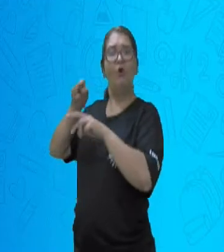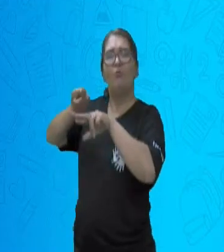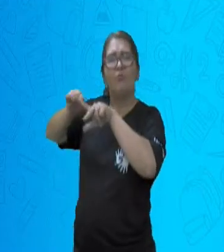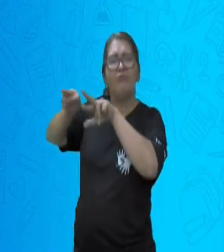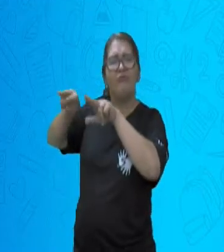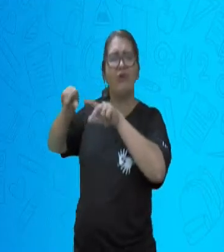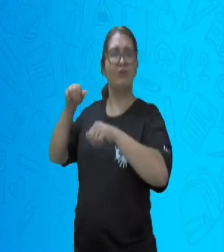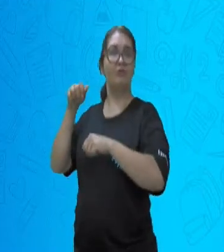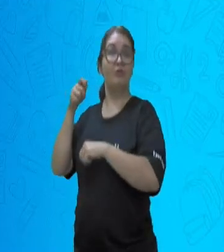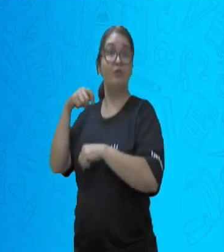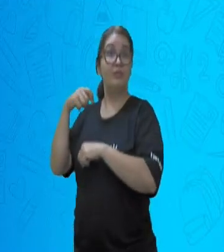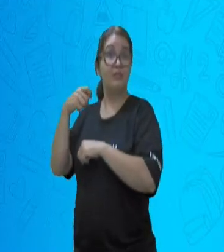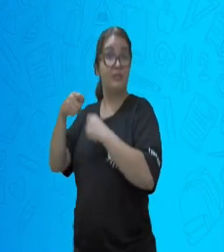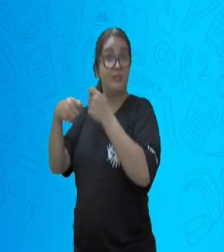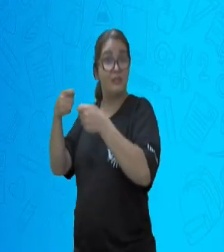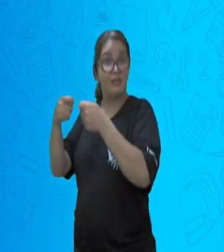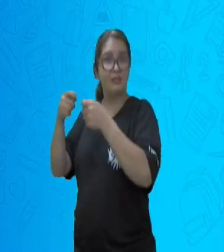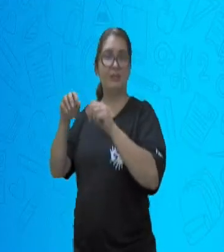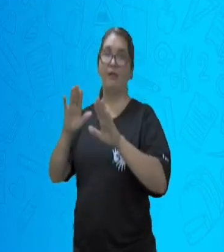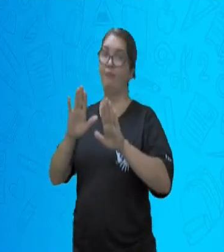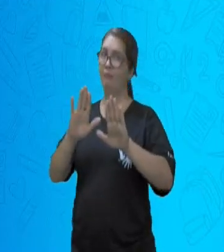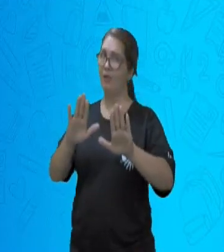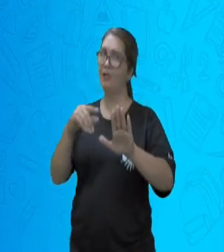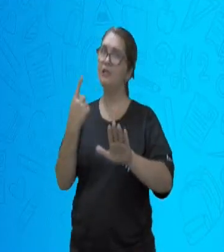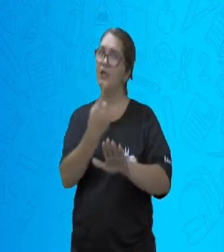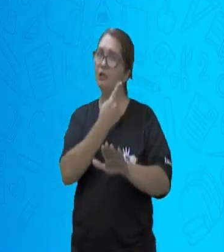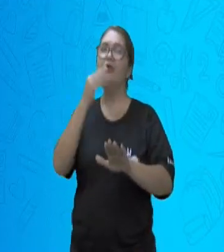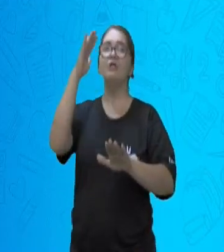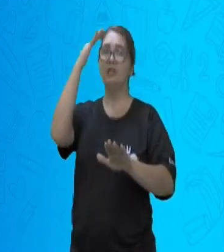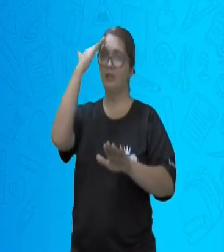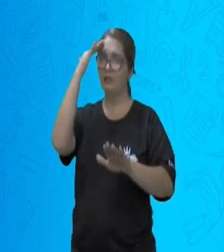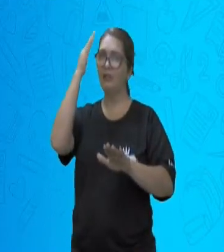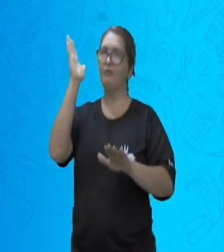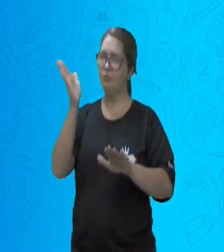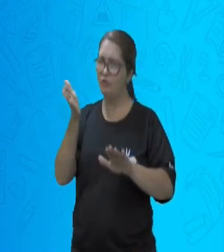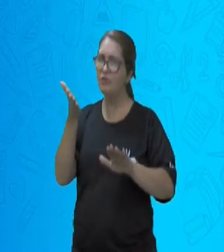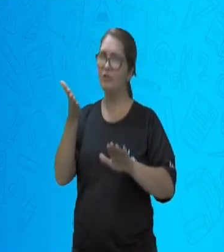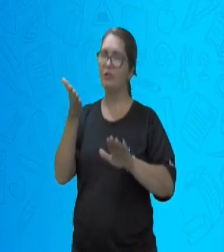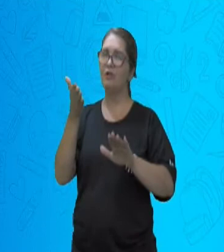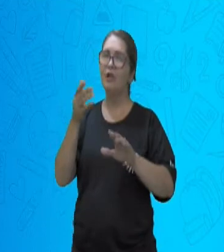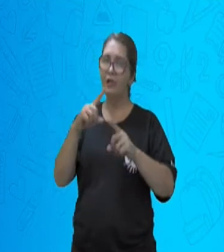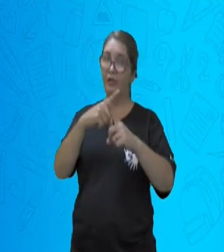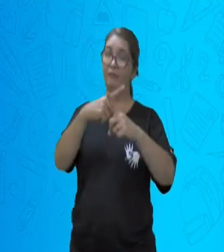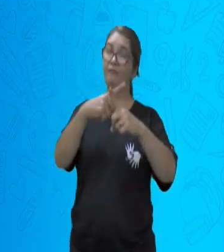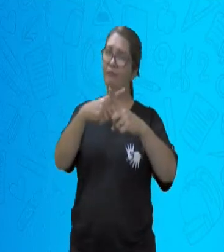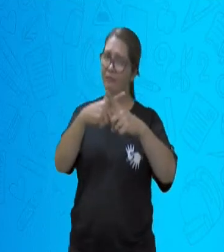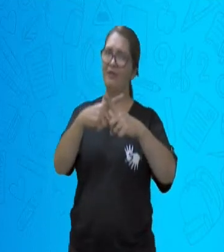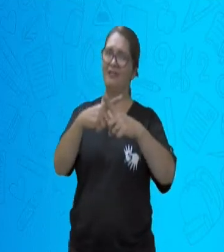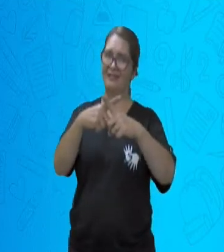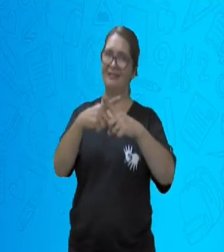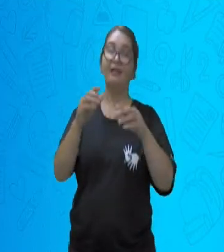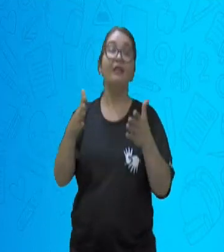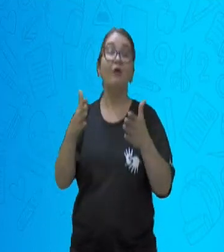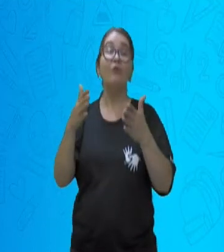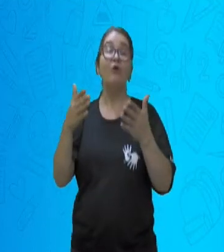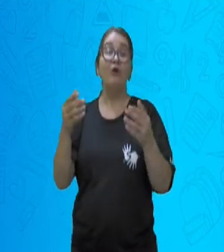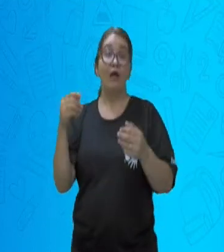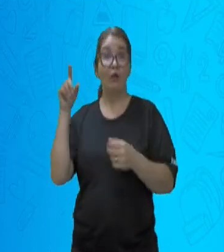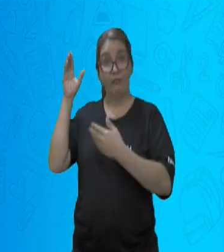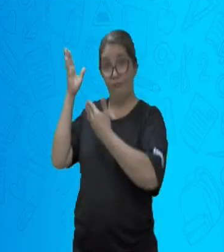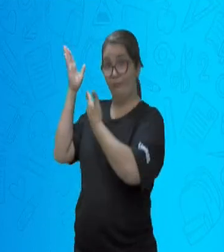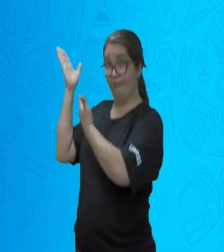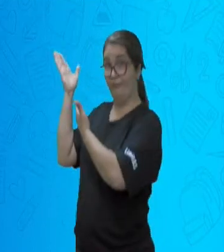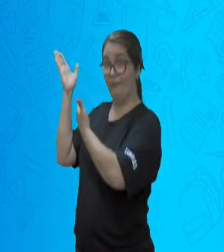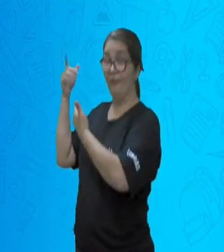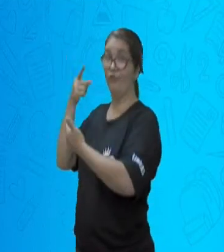válidas. Observe o exemplo. Agora a gente vai ver uma situação, como ela acontece. Nós